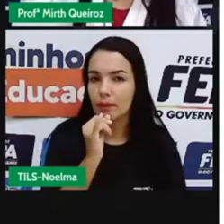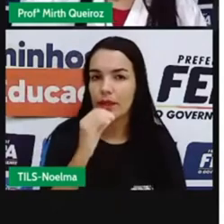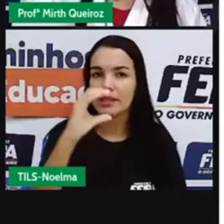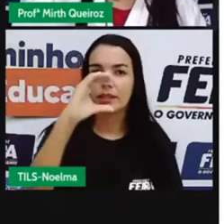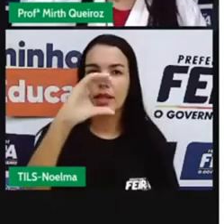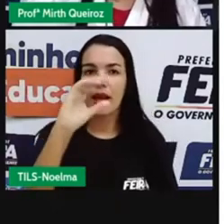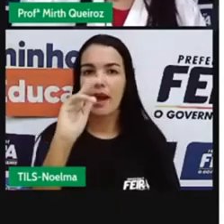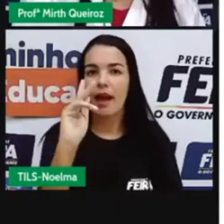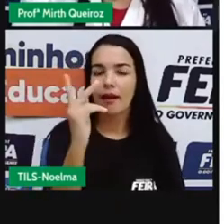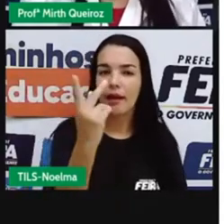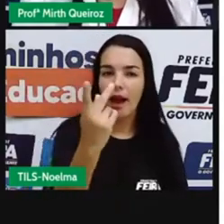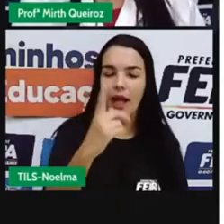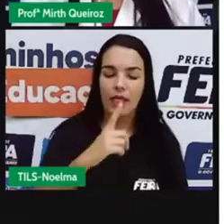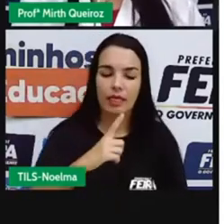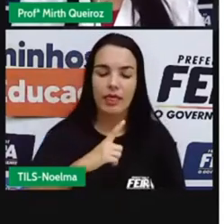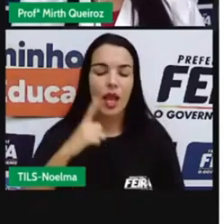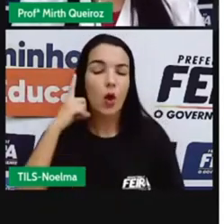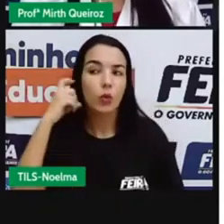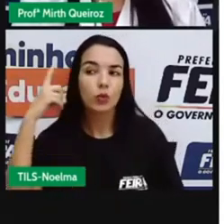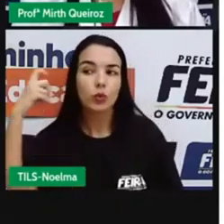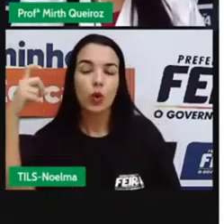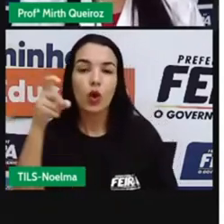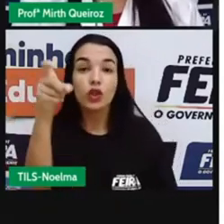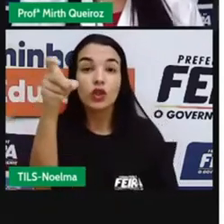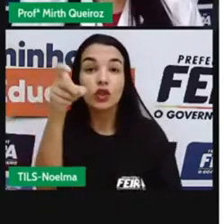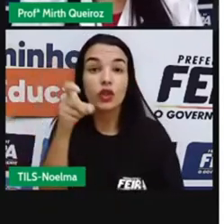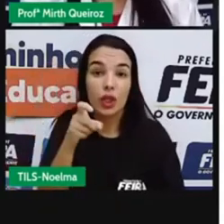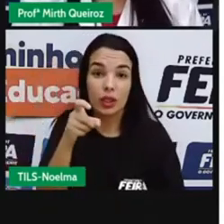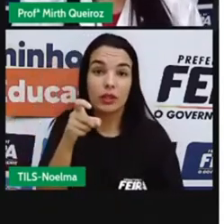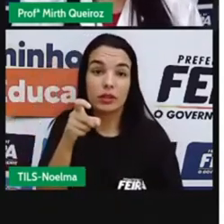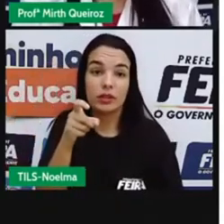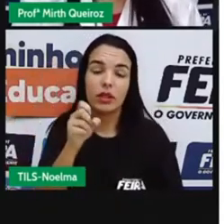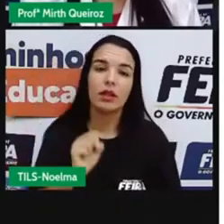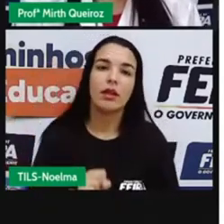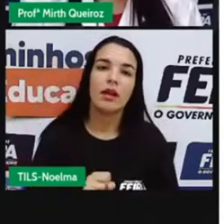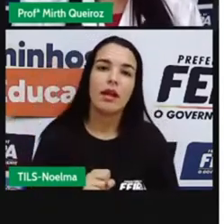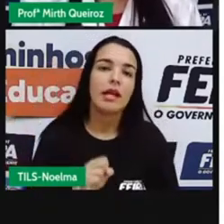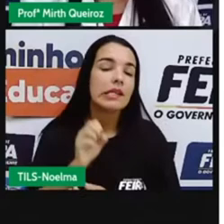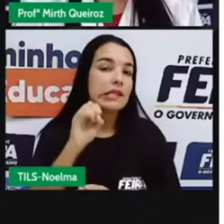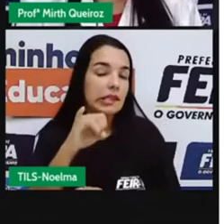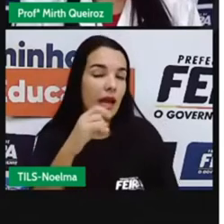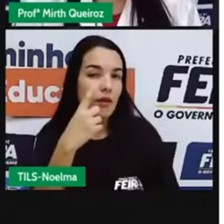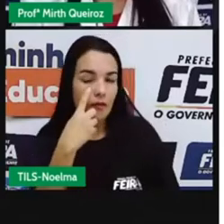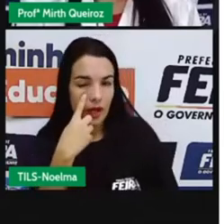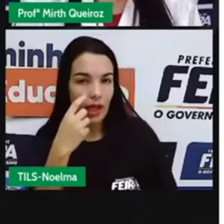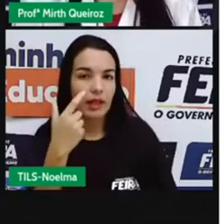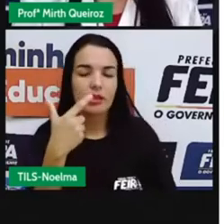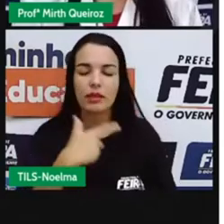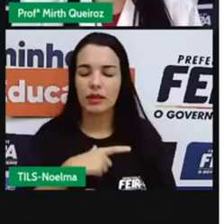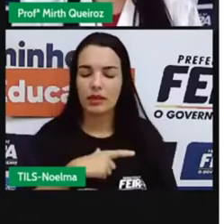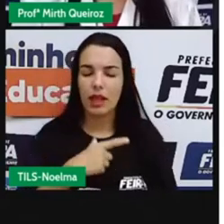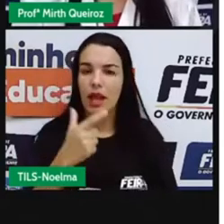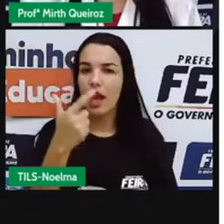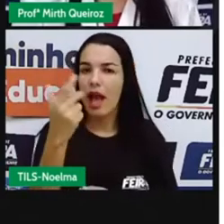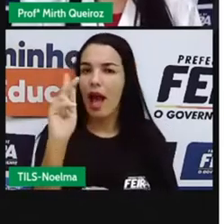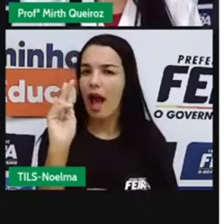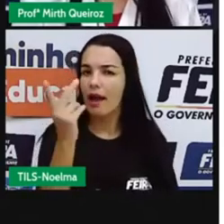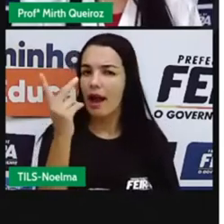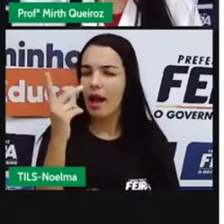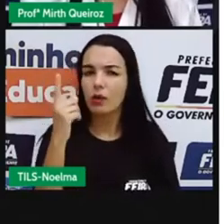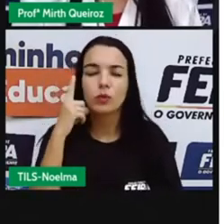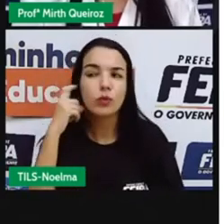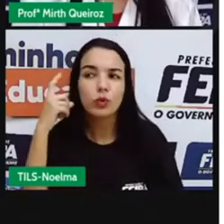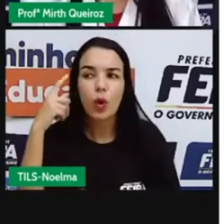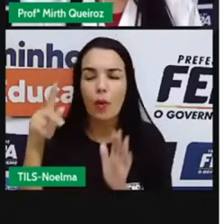som somente do C, ou o H tendo um som próprio, né? Então, esse